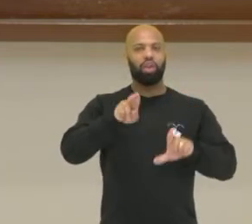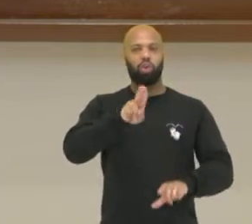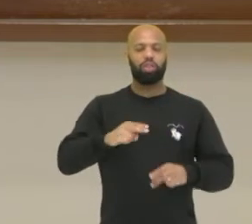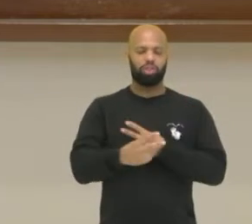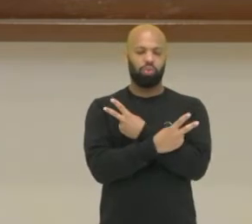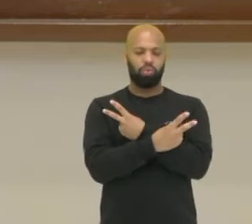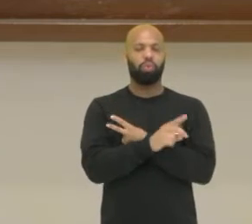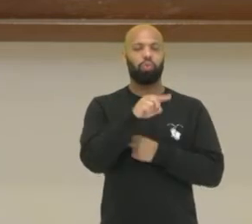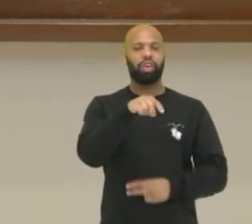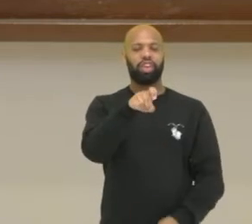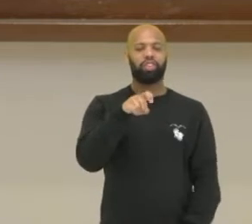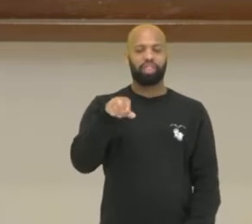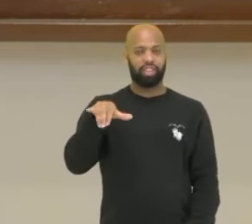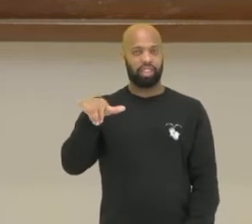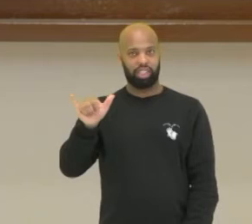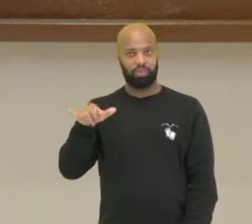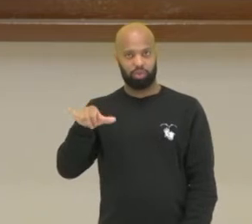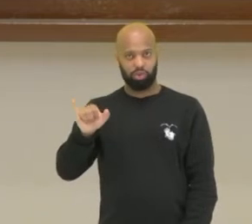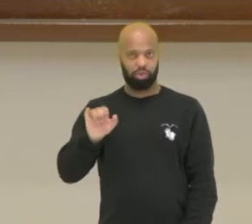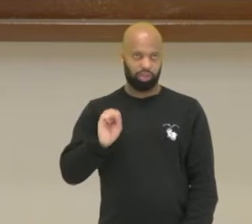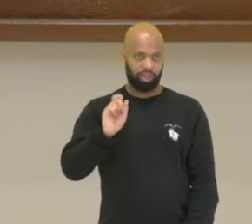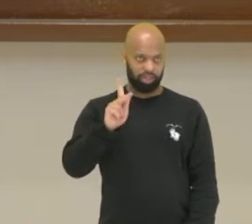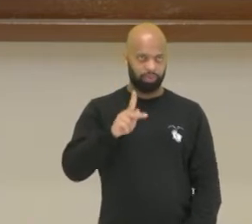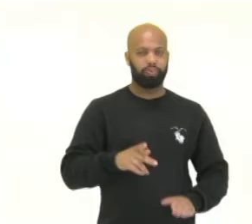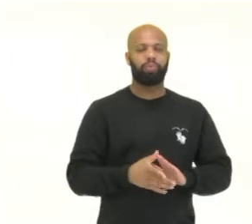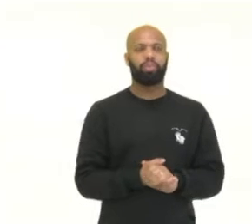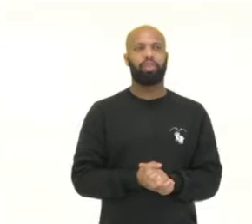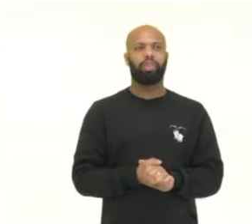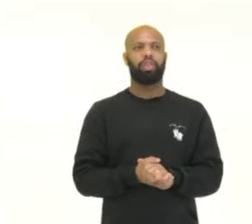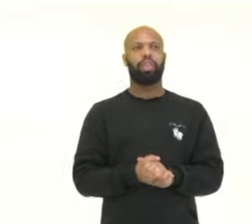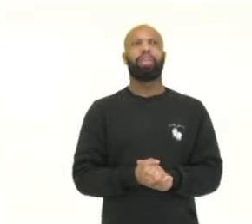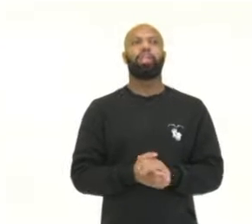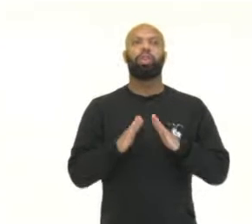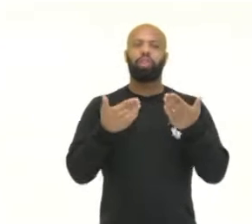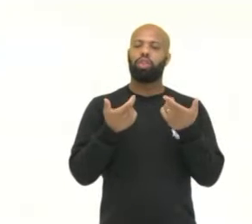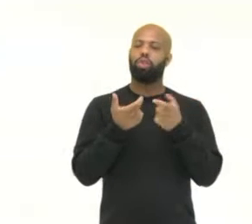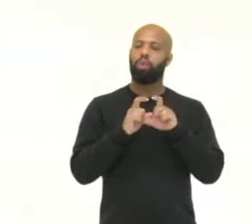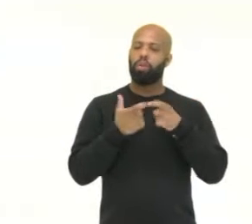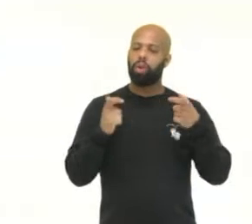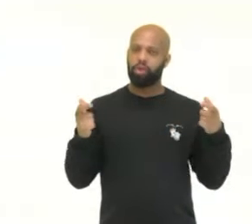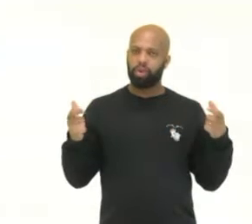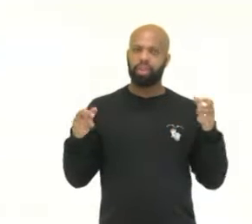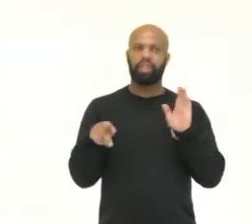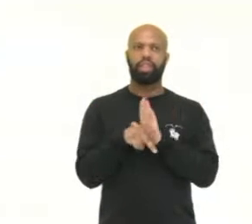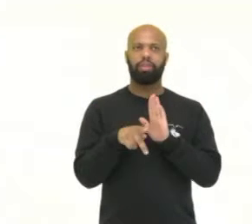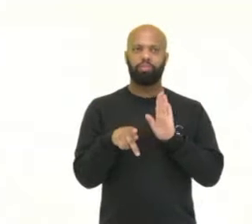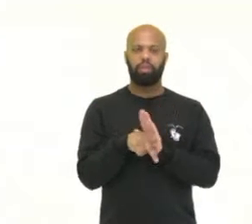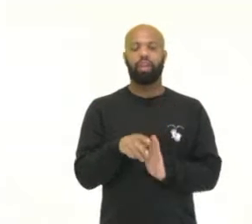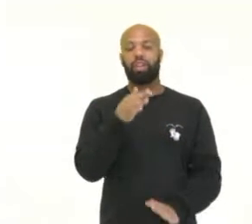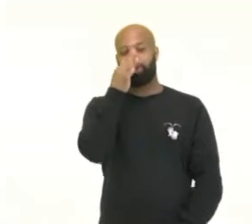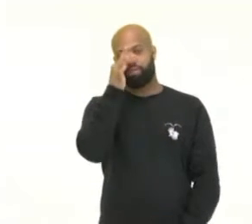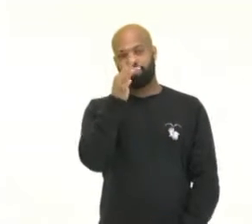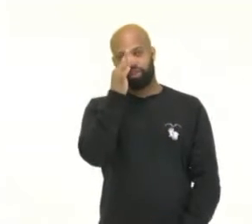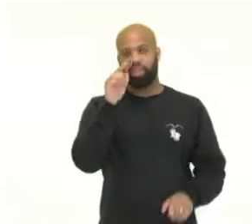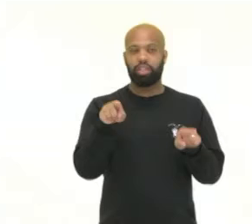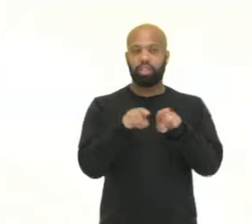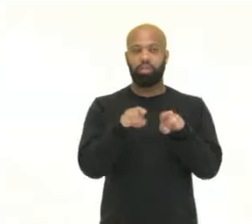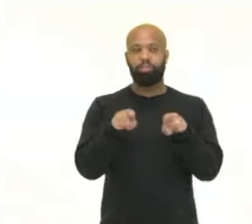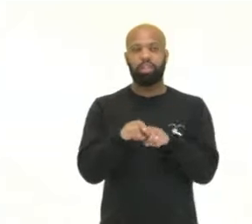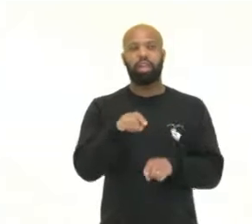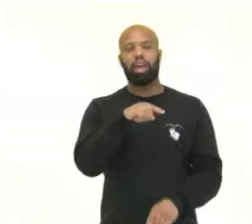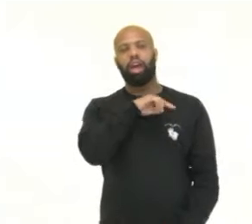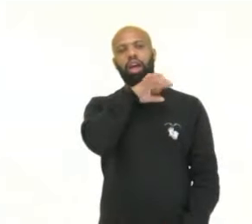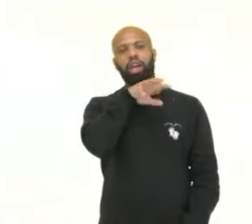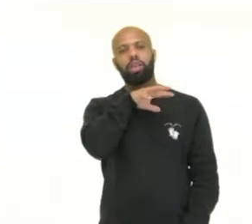X e Y, ok? A maioria das plantas e animais são